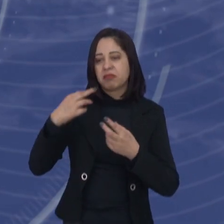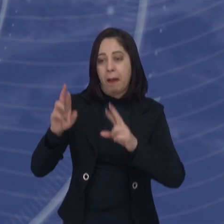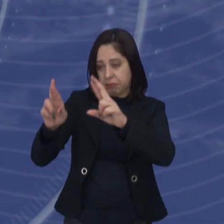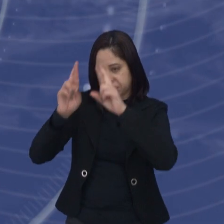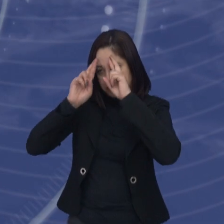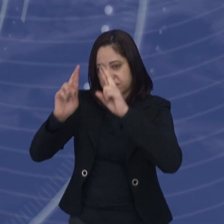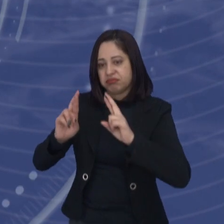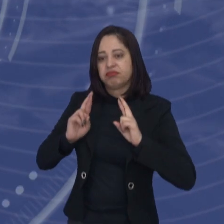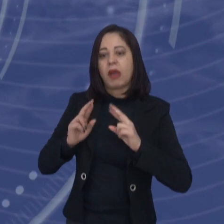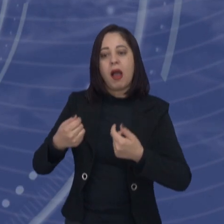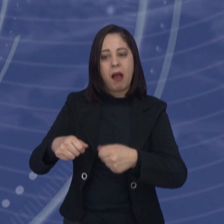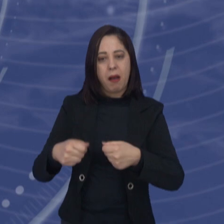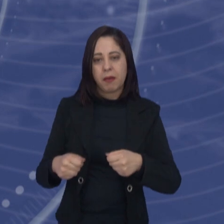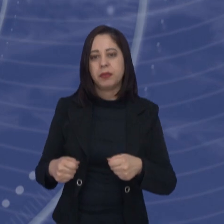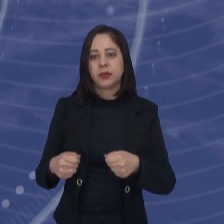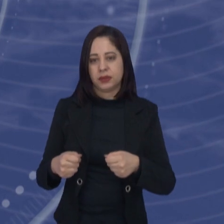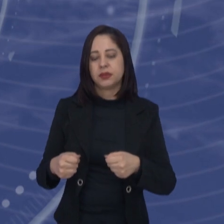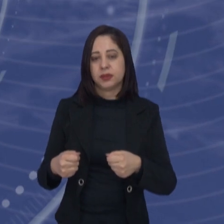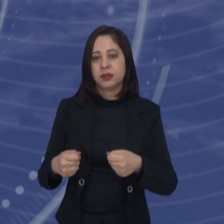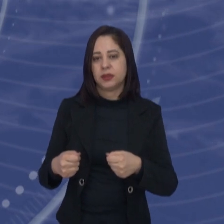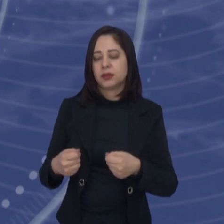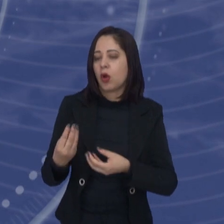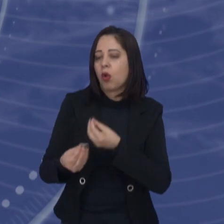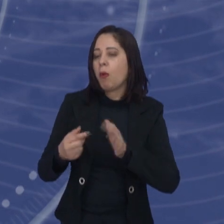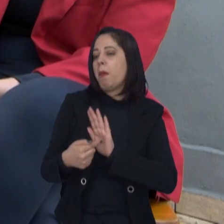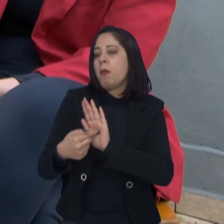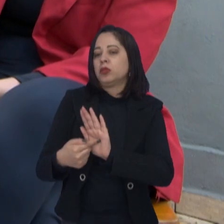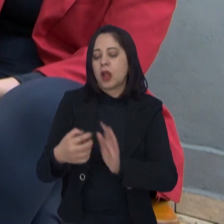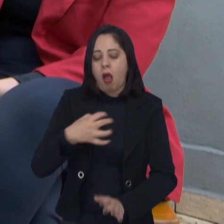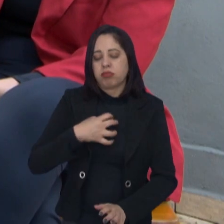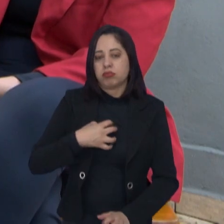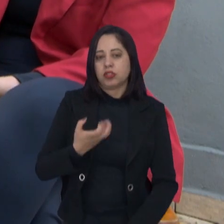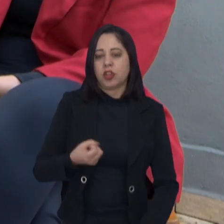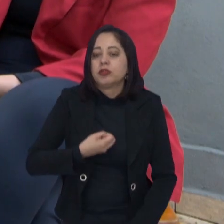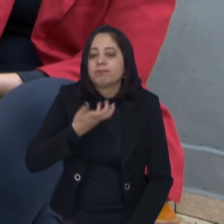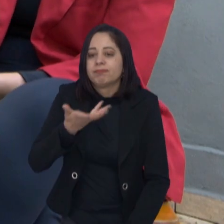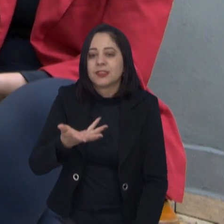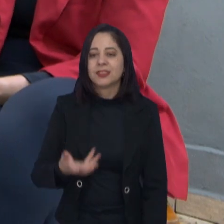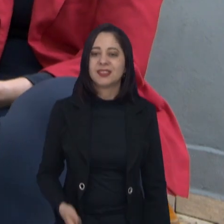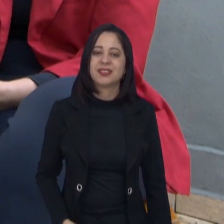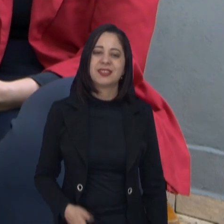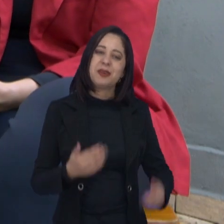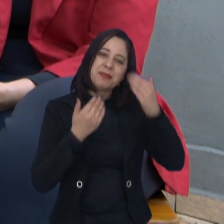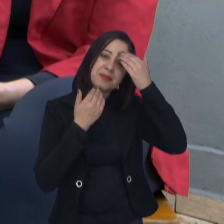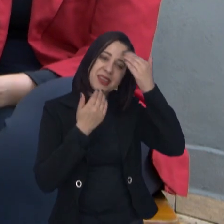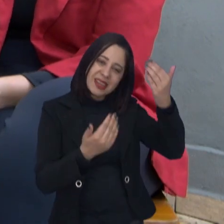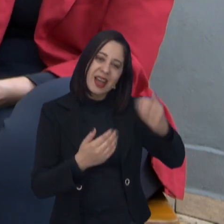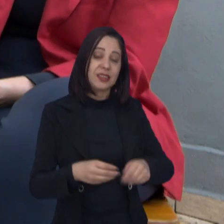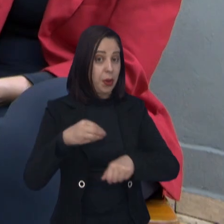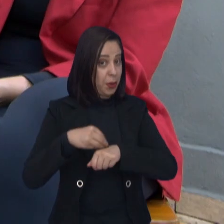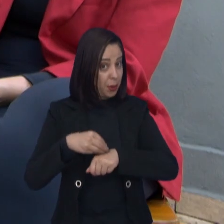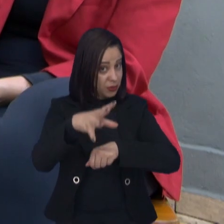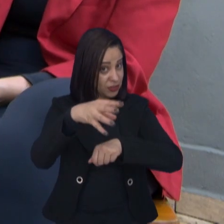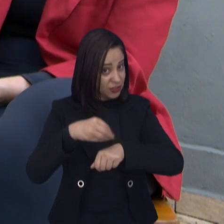respeitando aquilo que você quer, como você quer se expressar, né. Perfeito, muito obrigada. Eu que agradeço. Dani, essas são as dicas